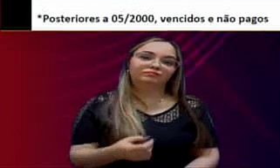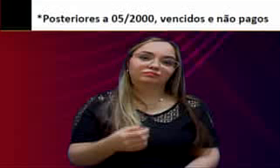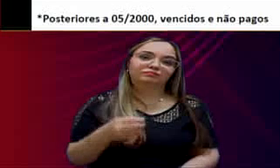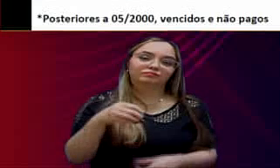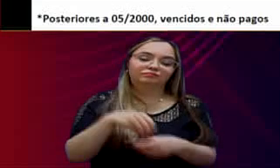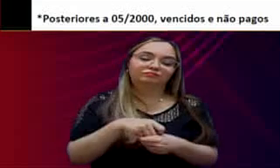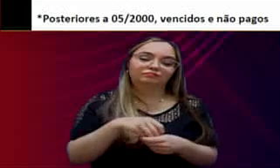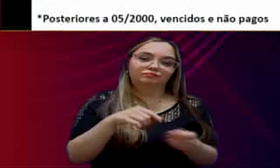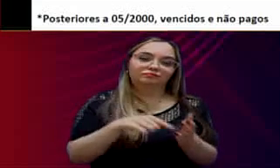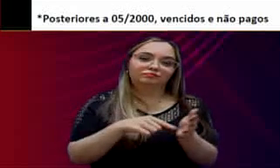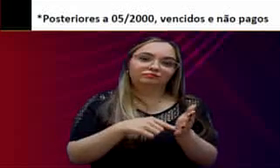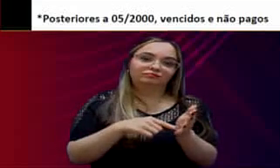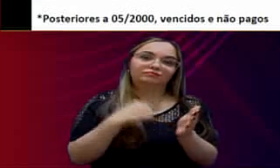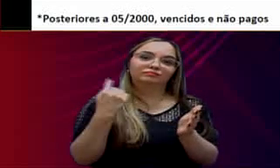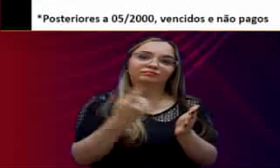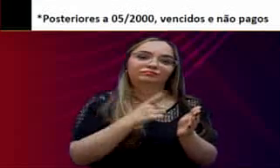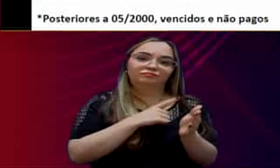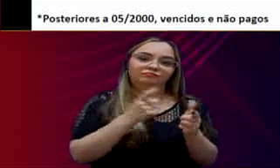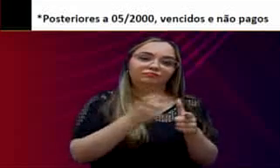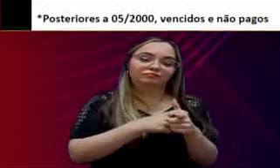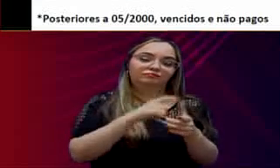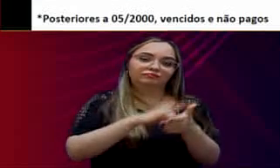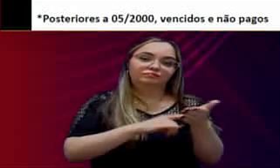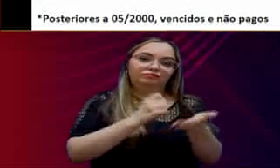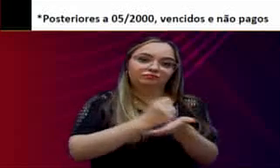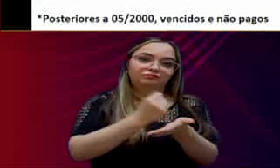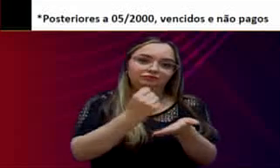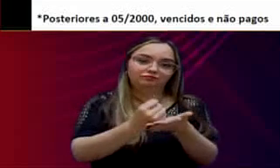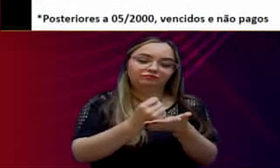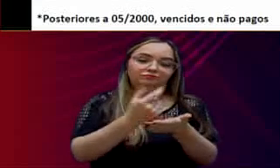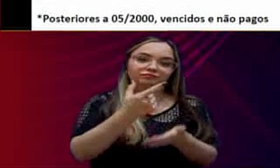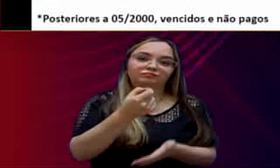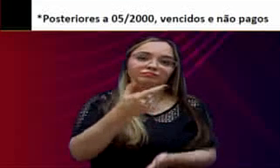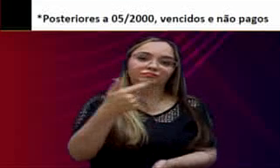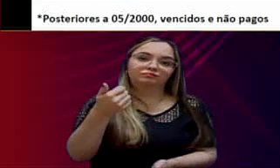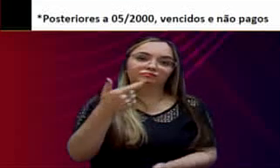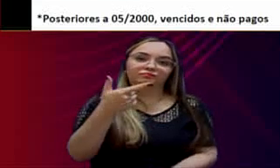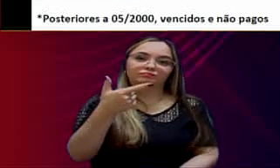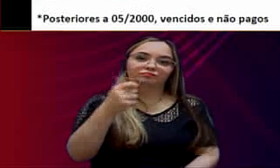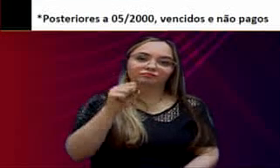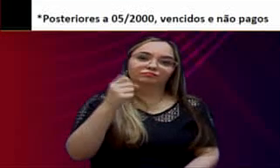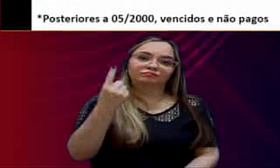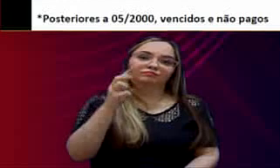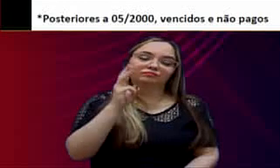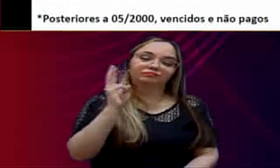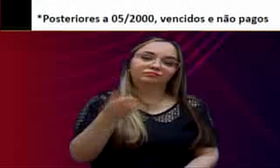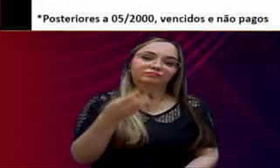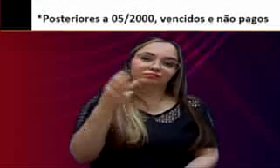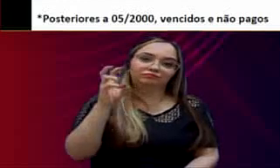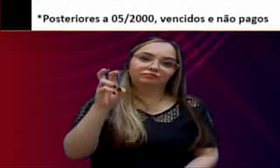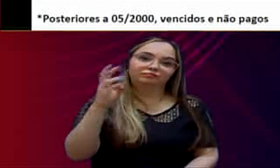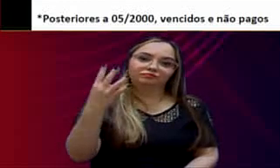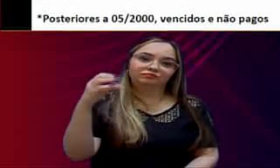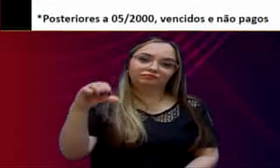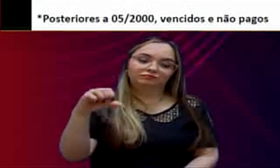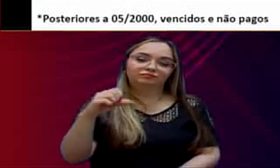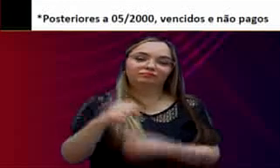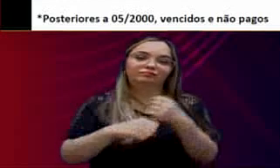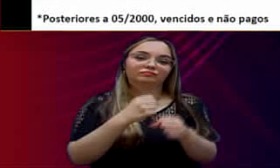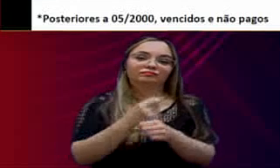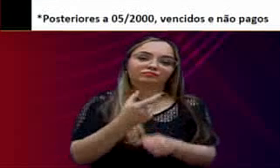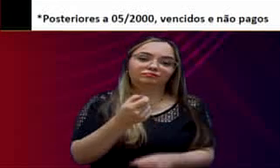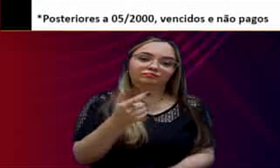dentro desse montante nós temos dívida contratual em 2021 281 milhões 549 em